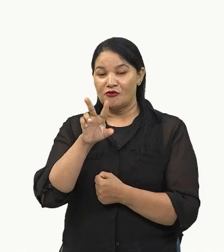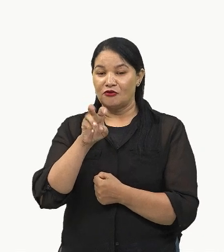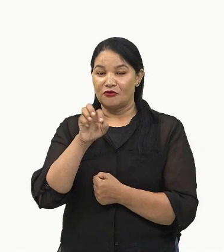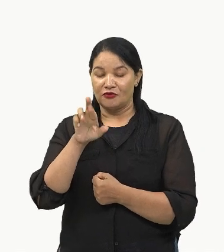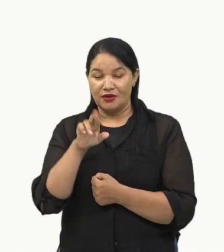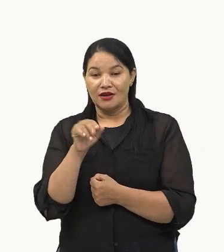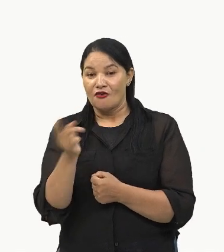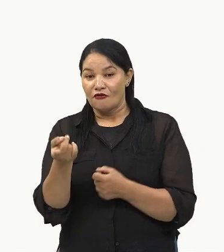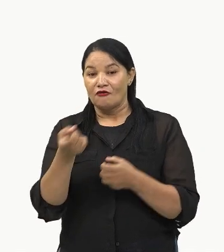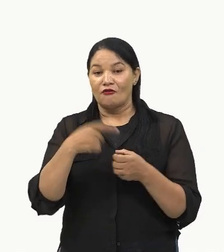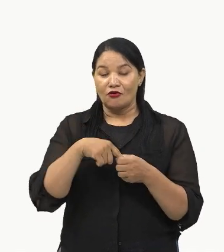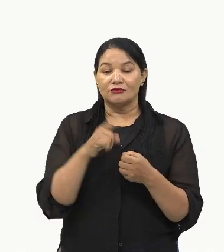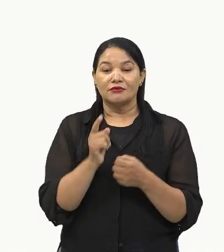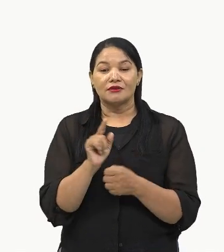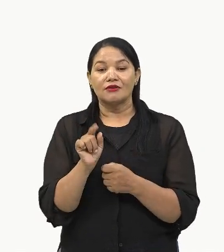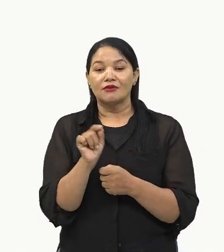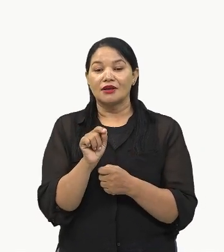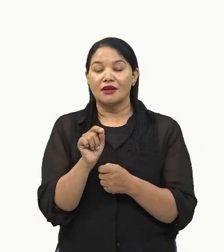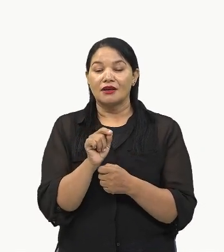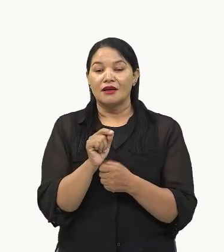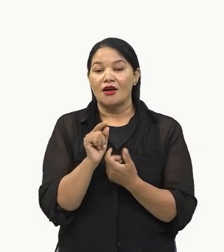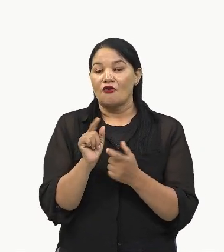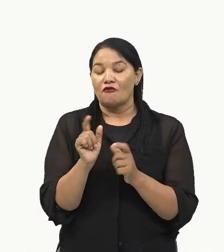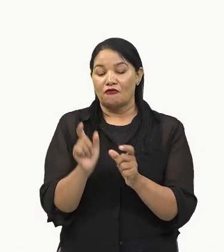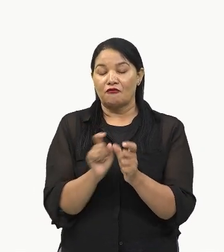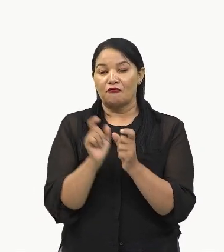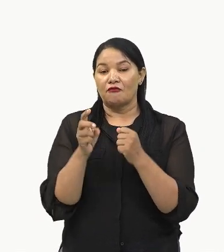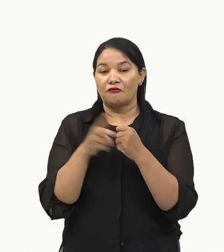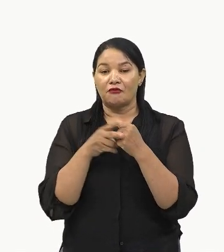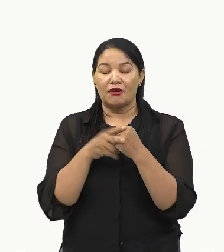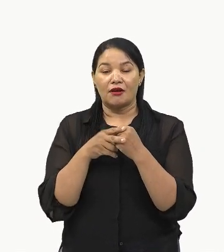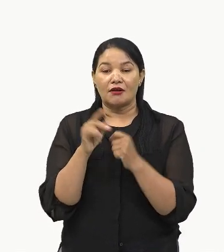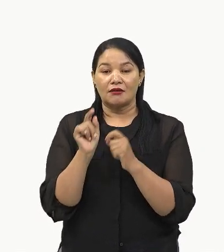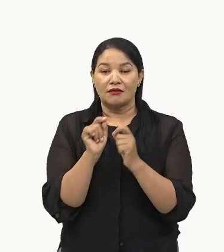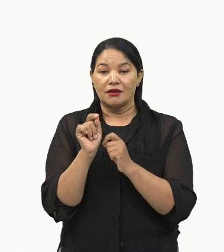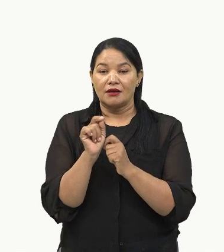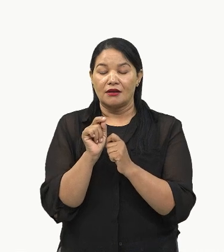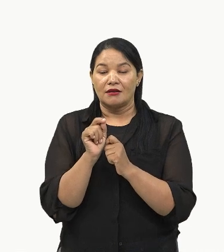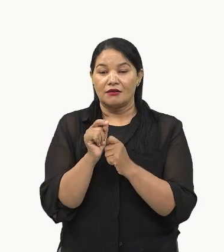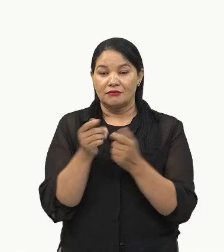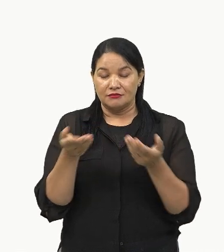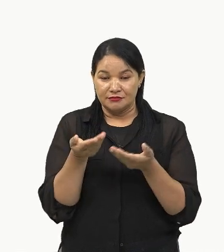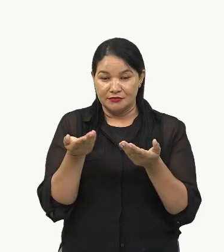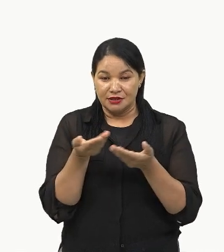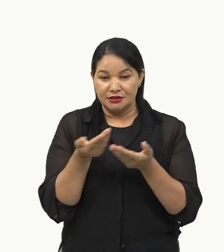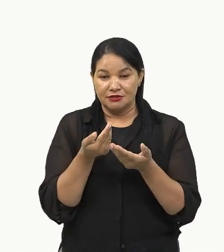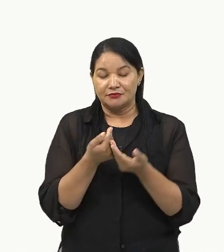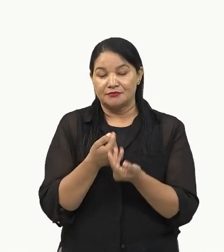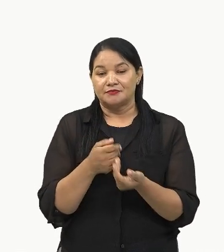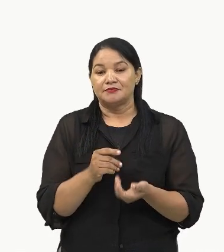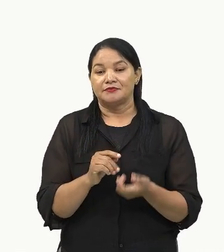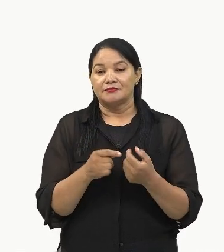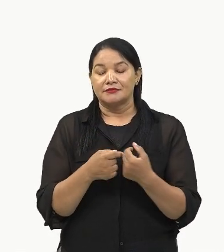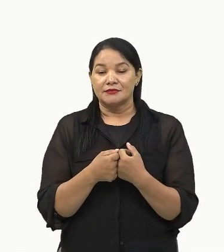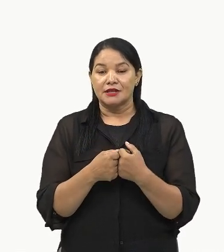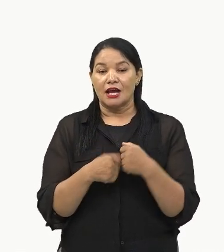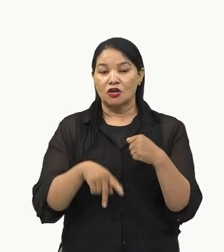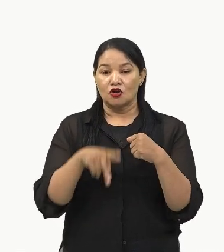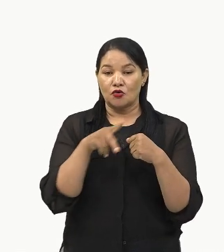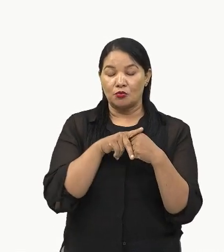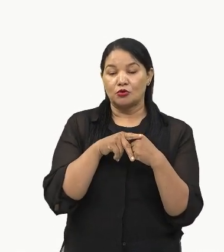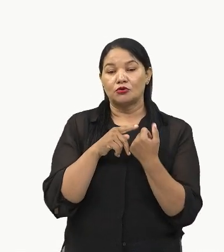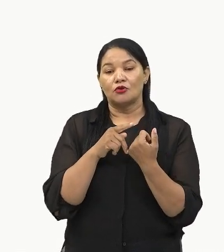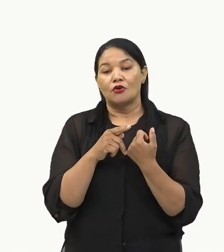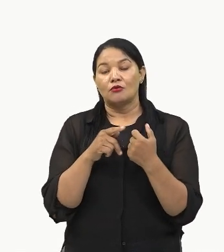particípio do verbo volver? Então, vamos logo aqui colocando o verbo haber no presente, né? Yo he vuelto. É